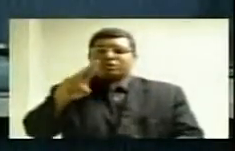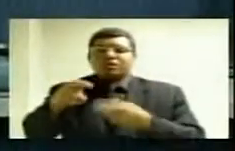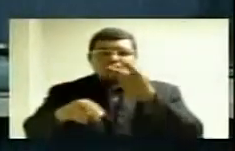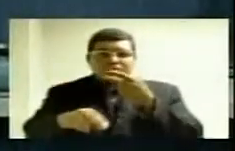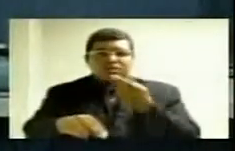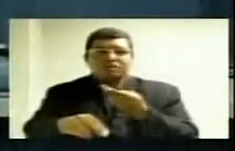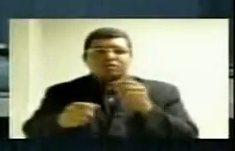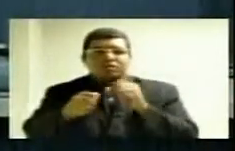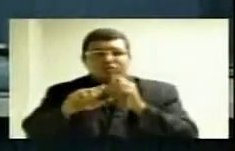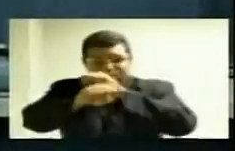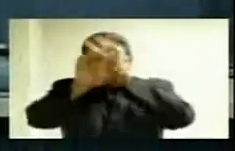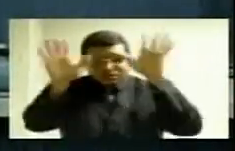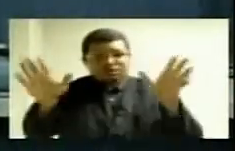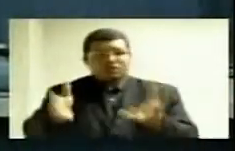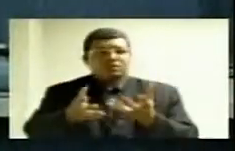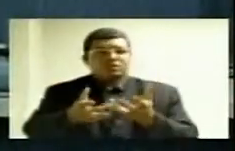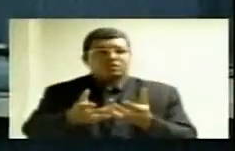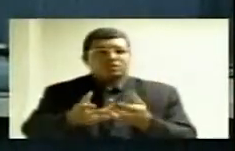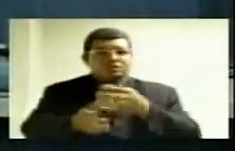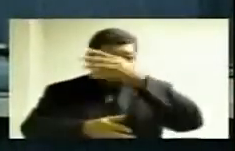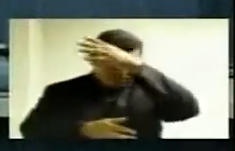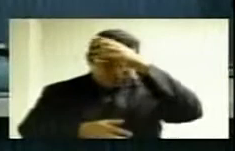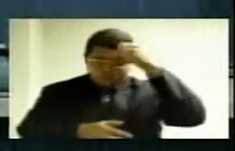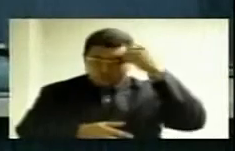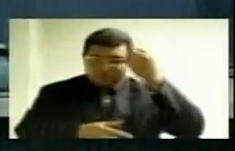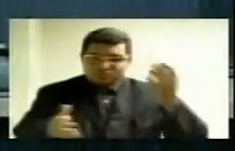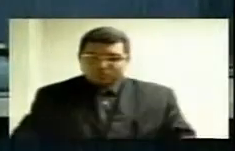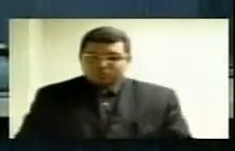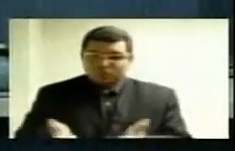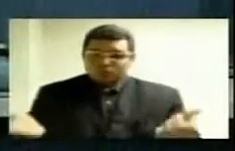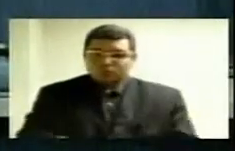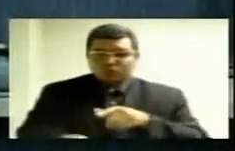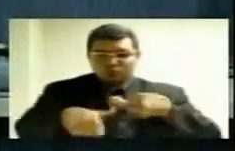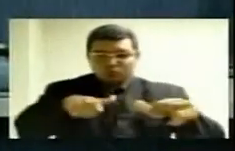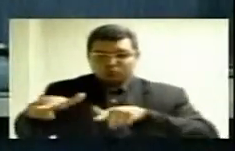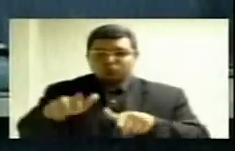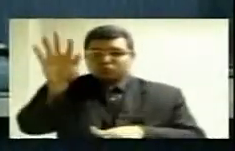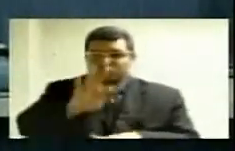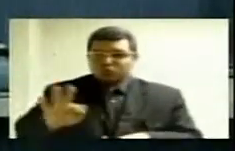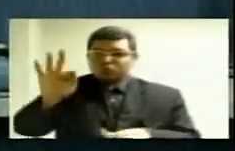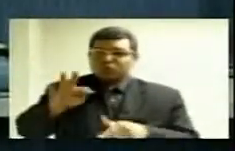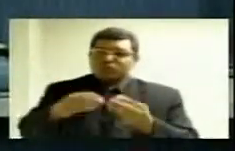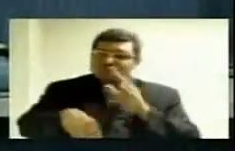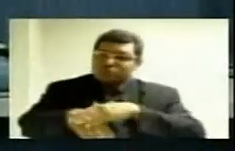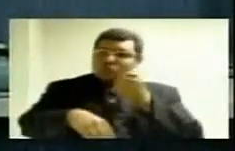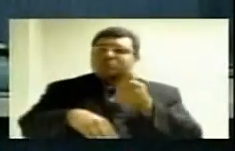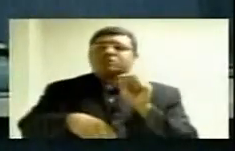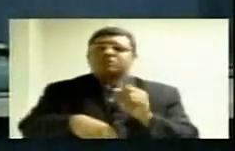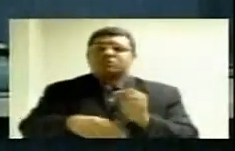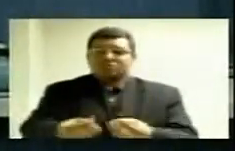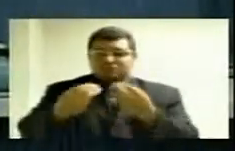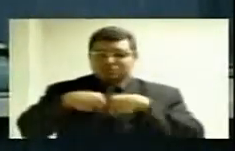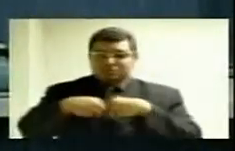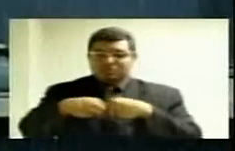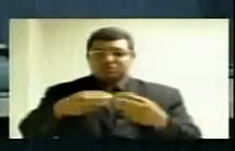apresentação ficou claro que o Amazonas contribui com recursos federais muito mais do que